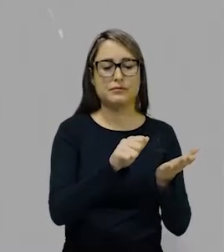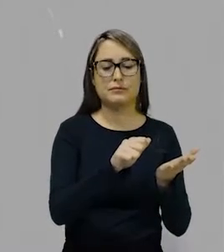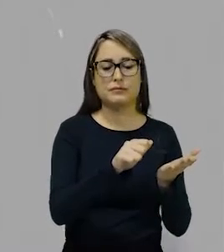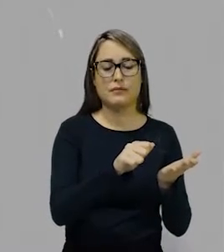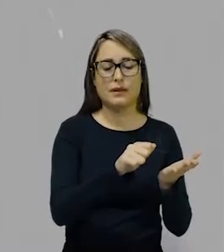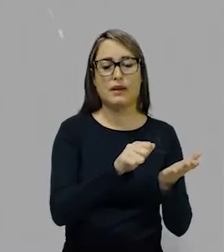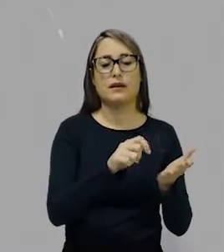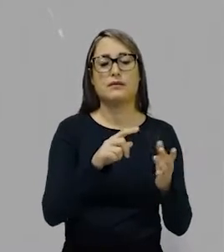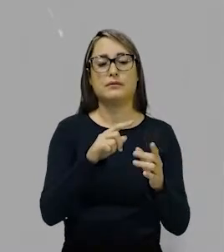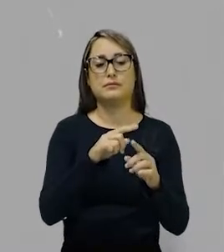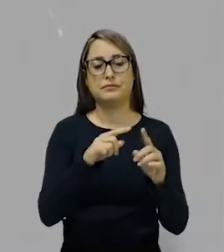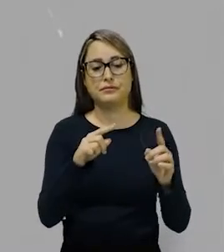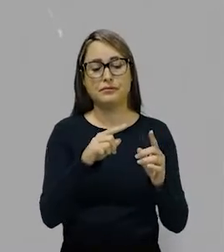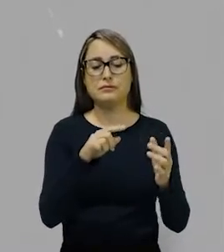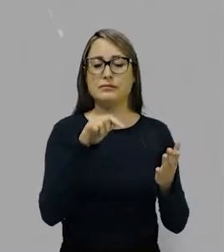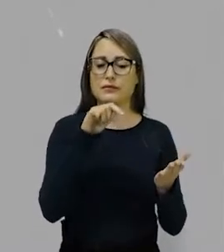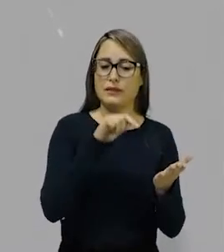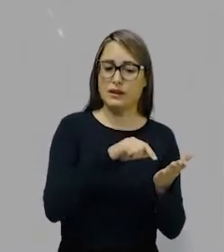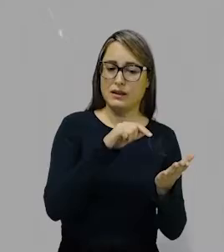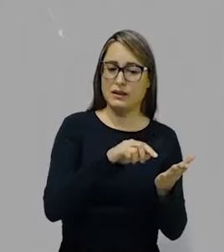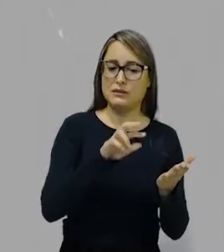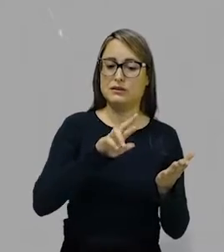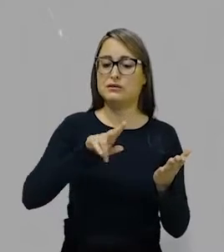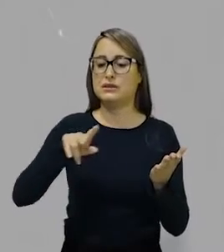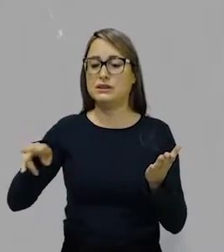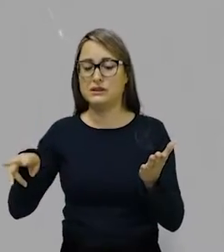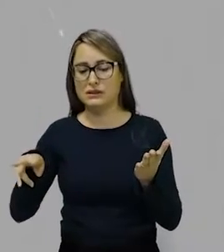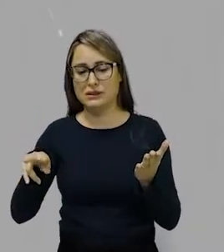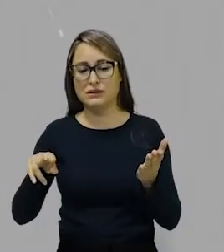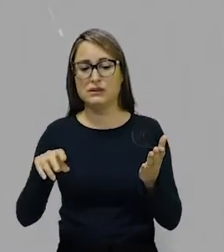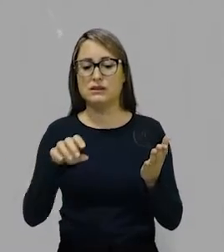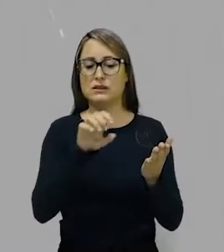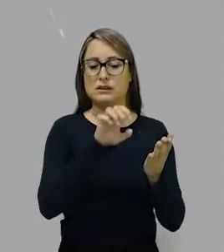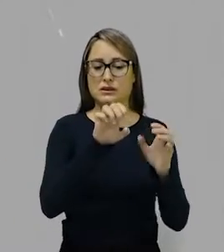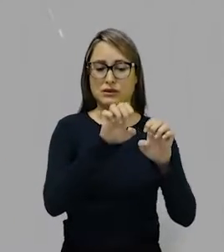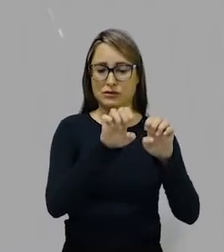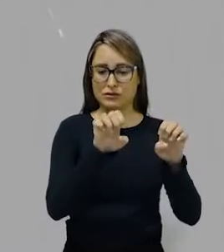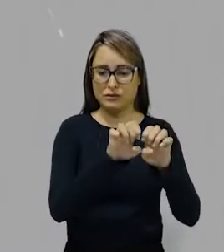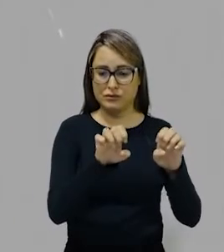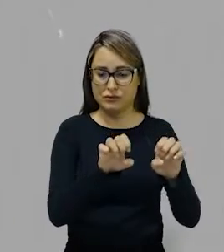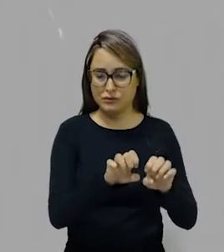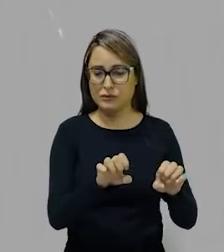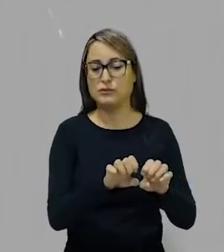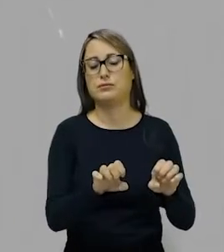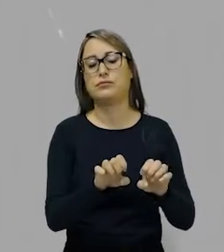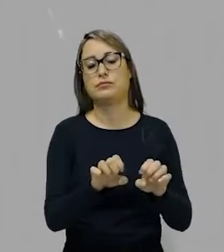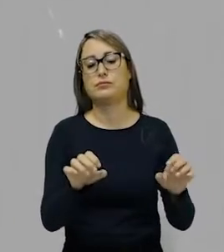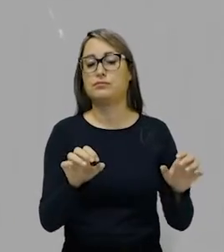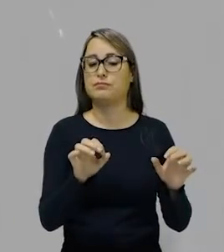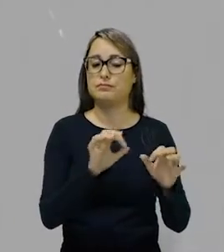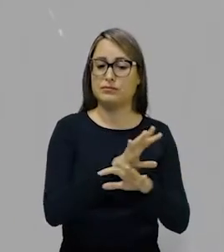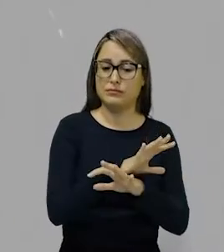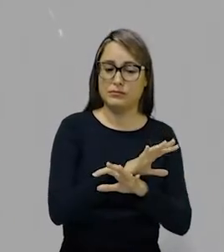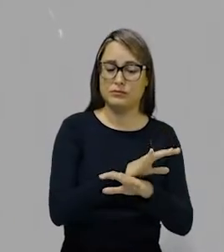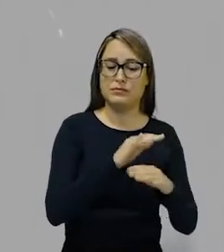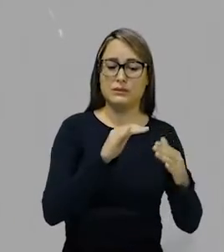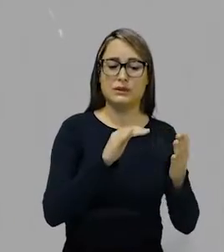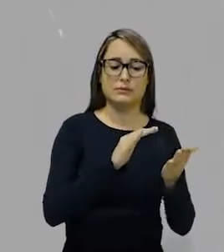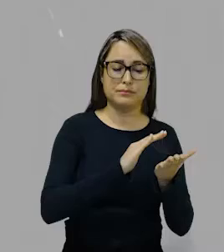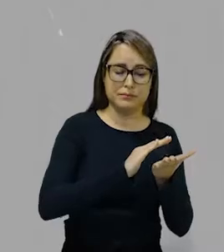a gente, por meio dessa fórmula plana, consegue diferenciar as estruturas, pronto, isomeria